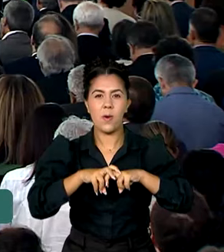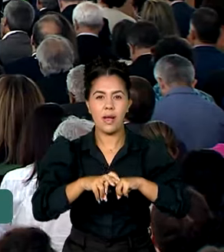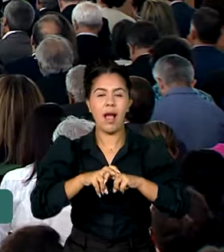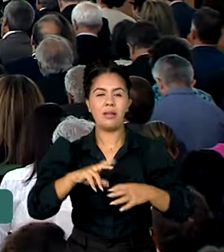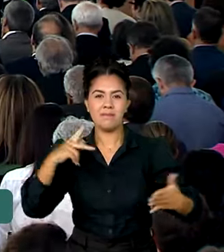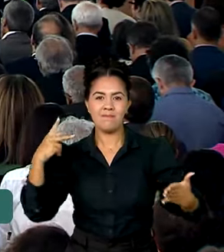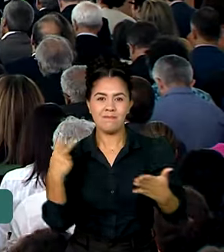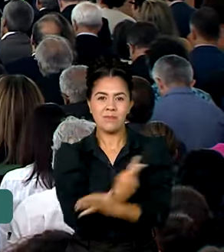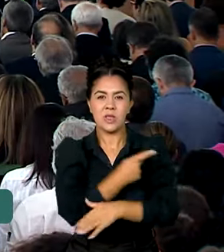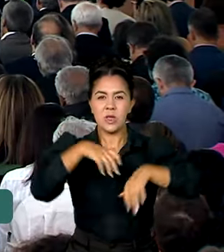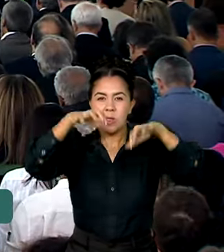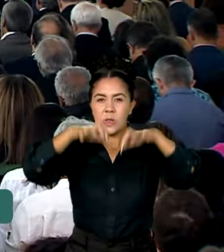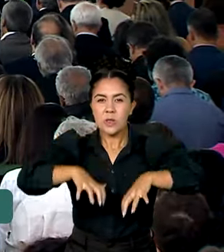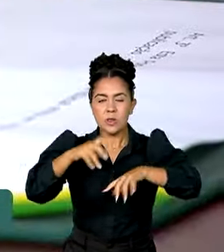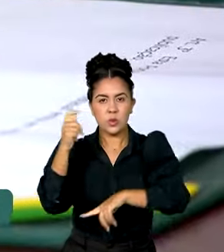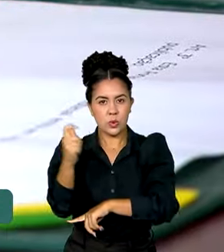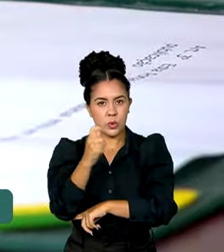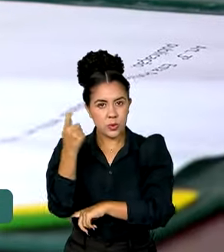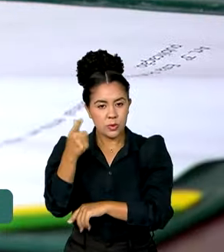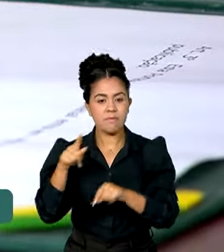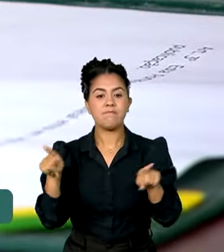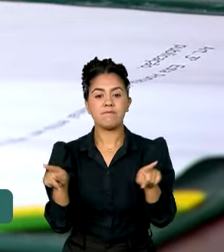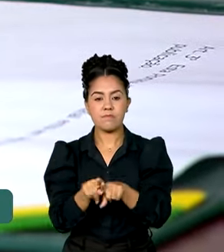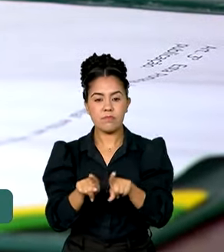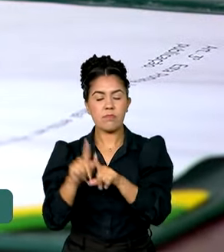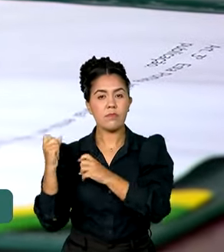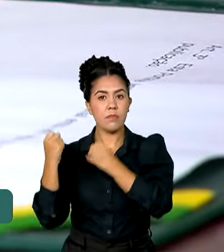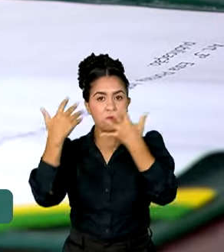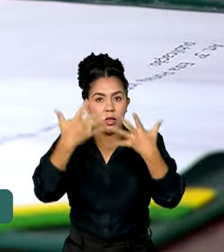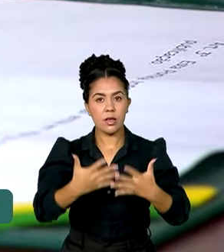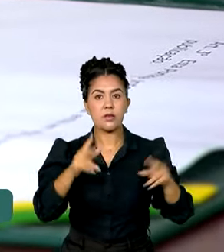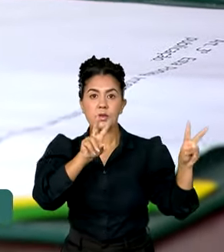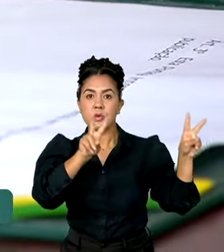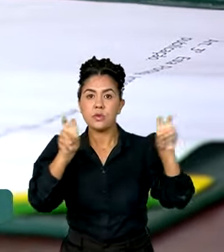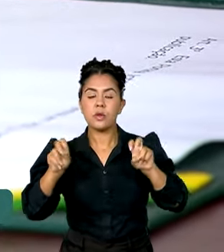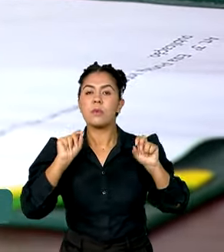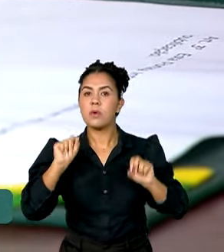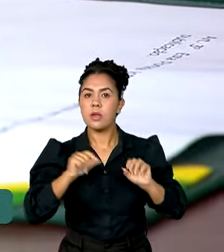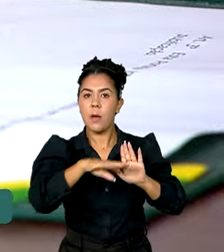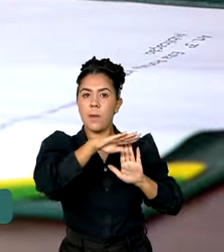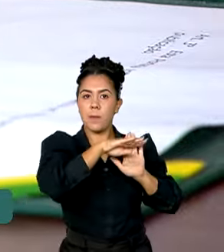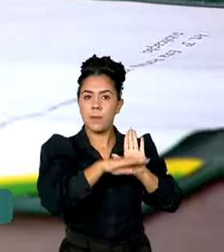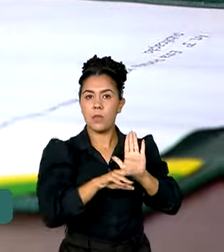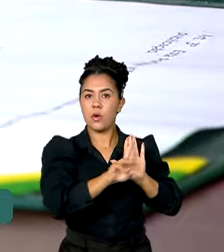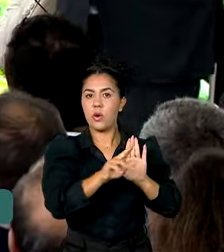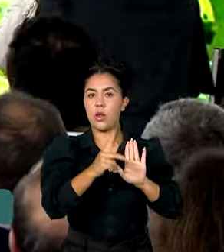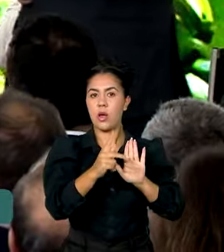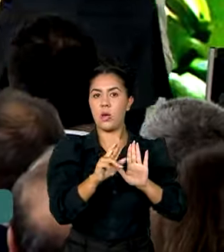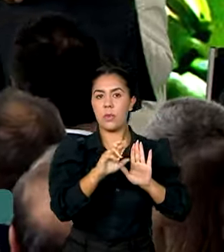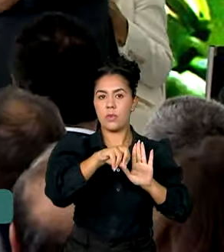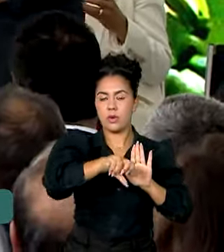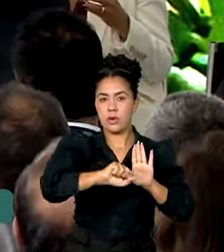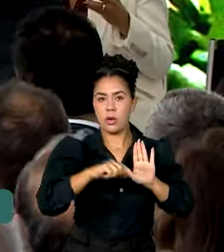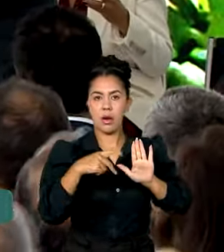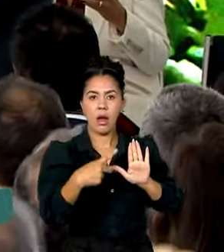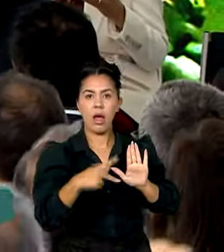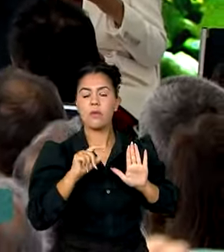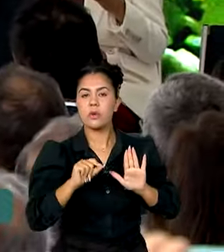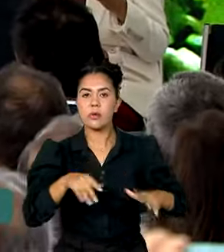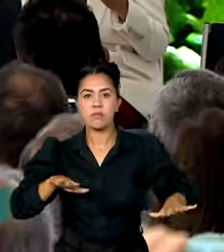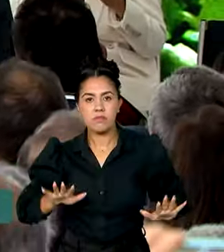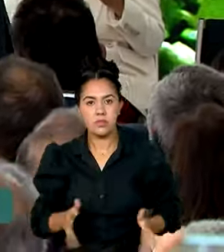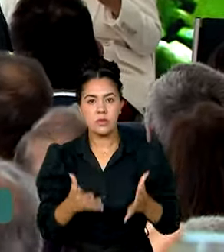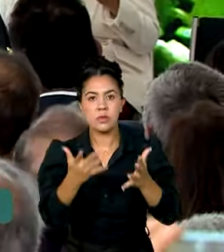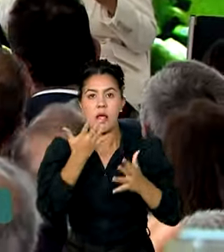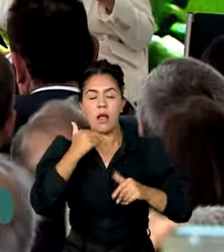outro destaque é o Plano Nacional de agroecologia e produção orgânica o planap que fortalece a cadeia produtiva de